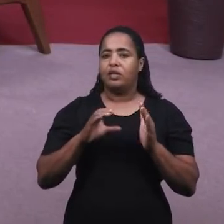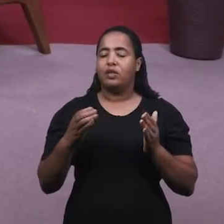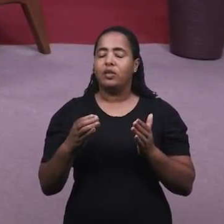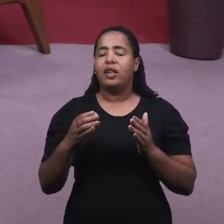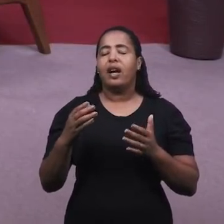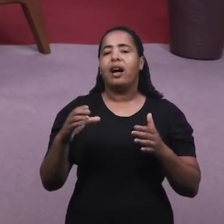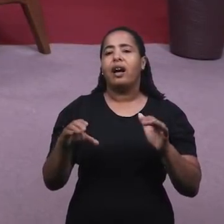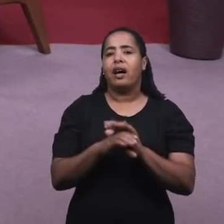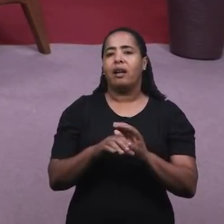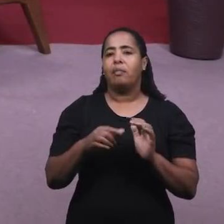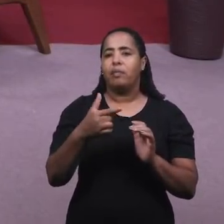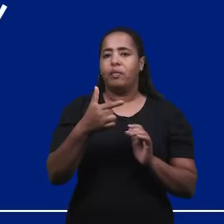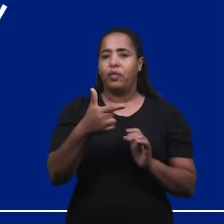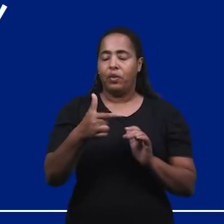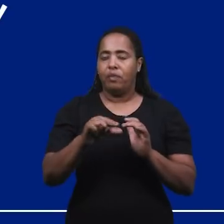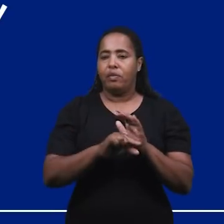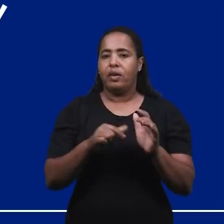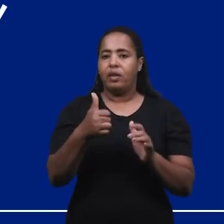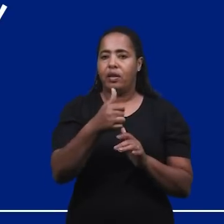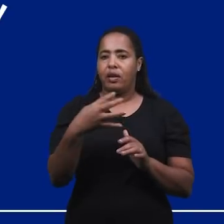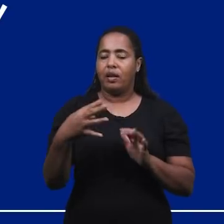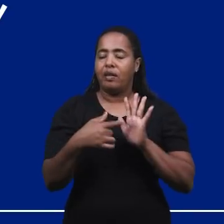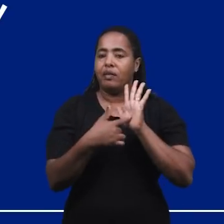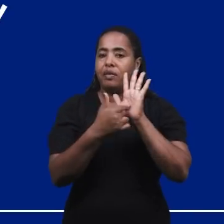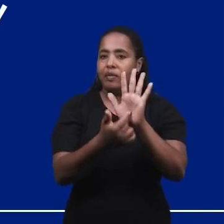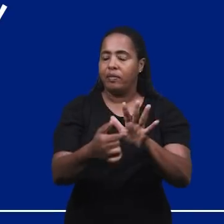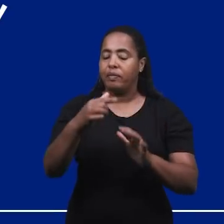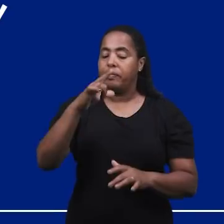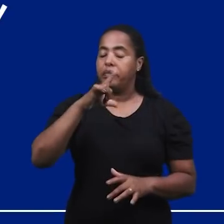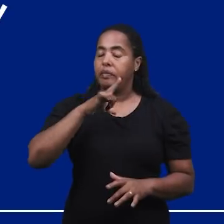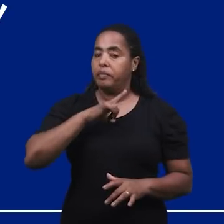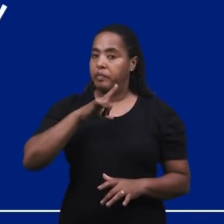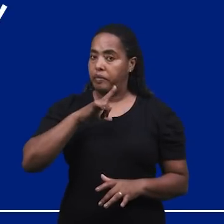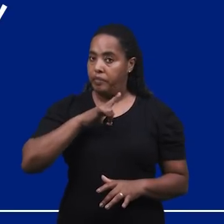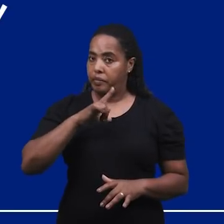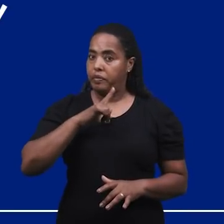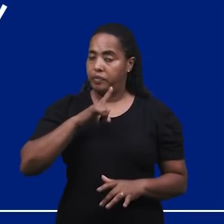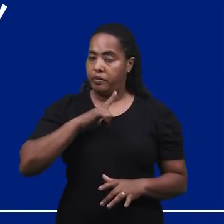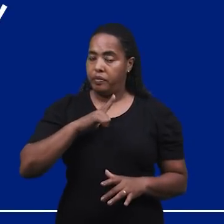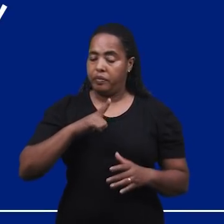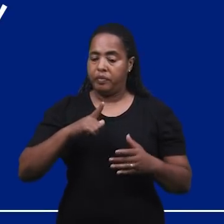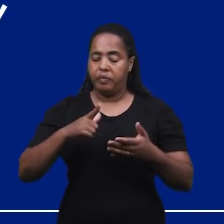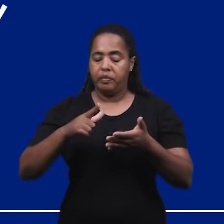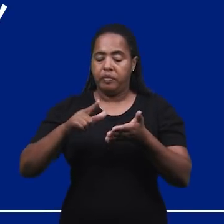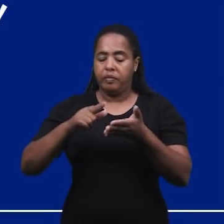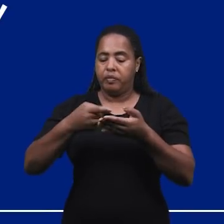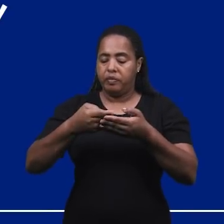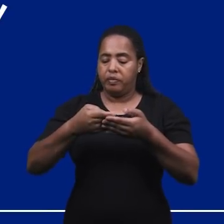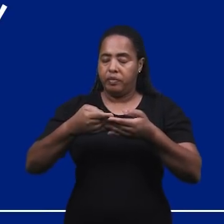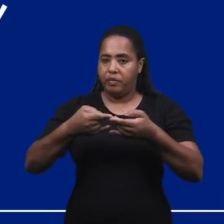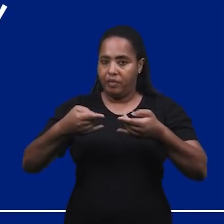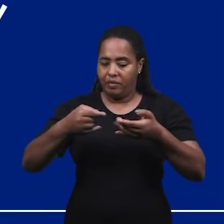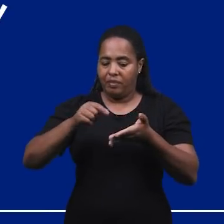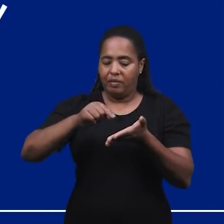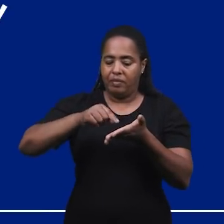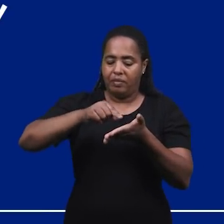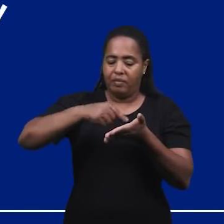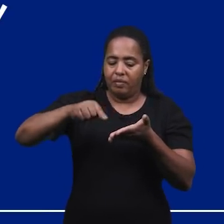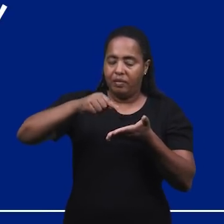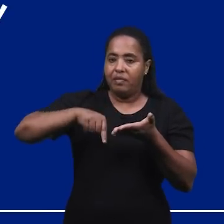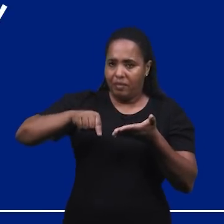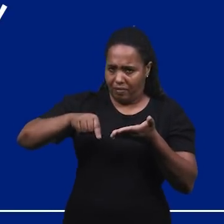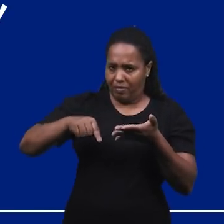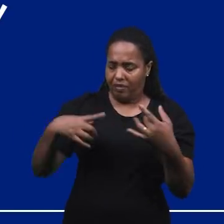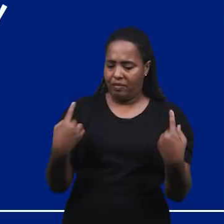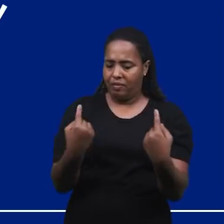verso 14, que diz assim: havendo riscado a cédula que era contra nós nas